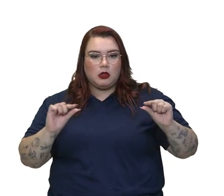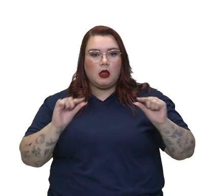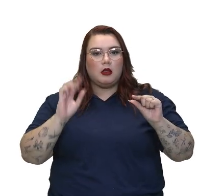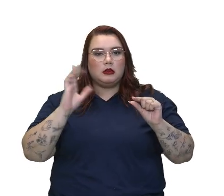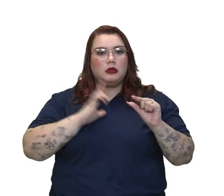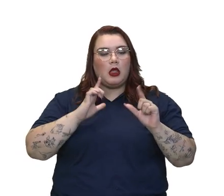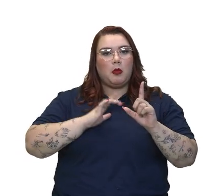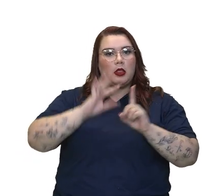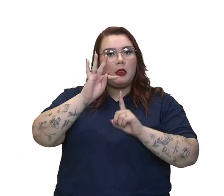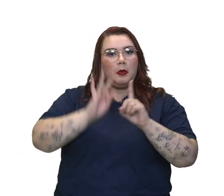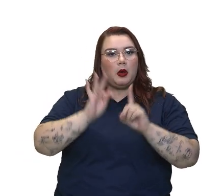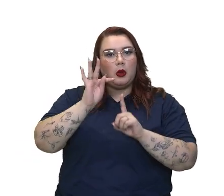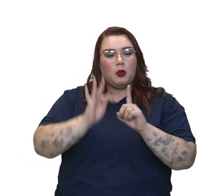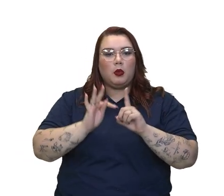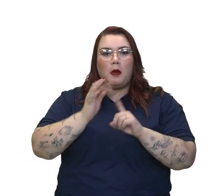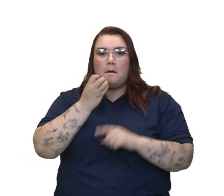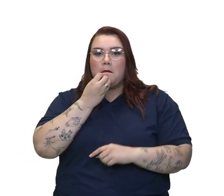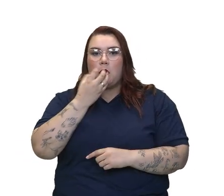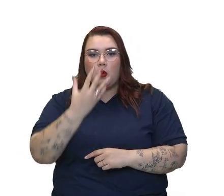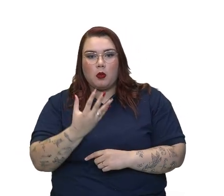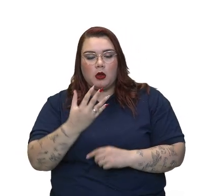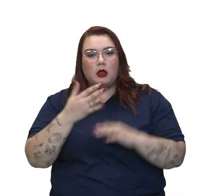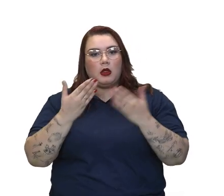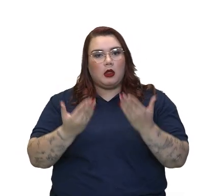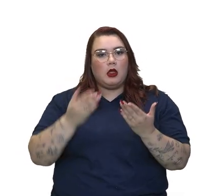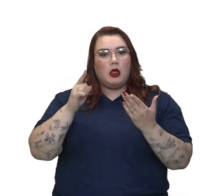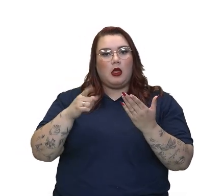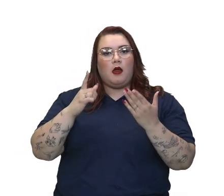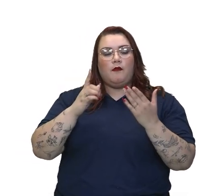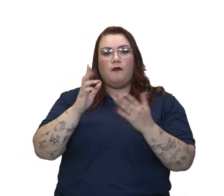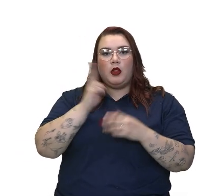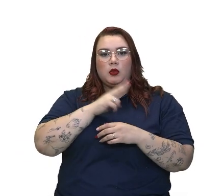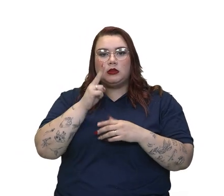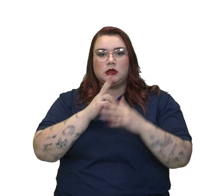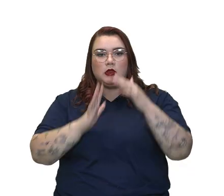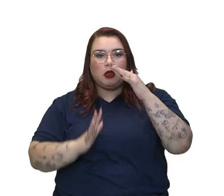na qual a atividade catalítica é máxima.